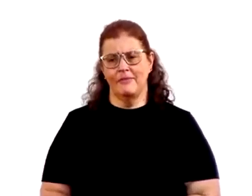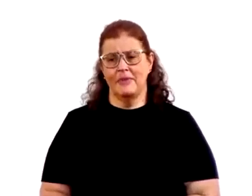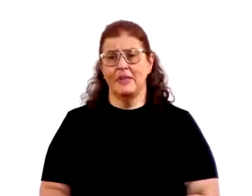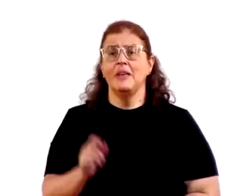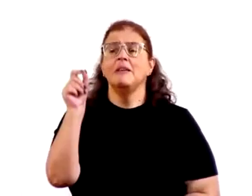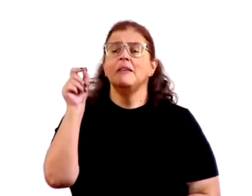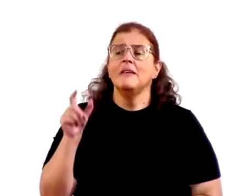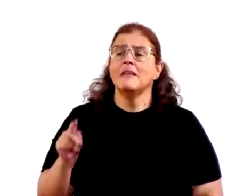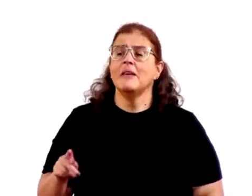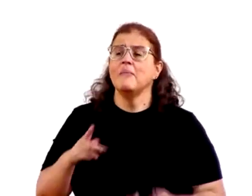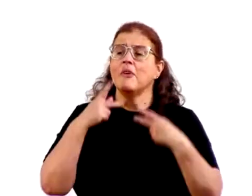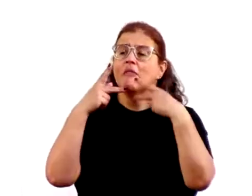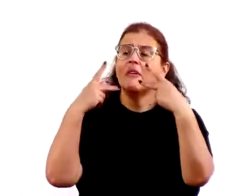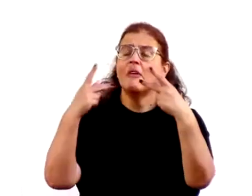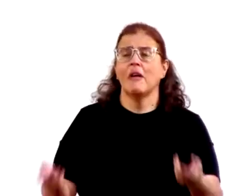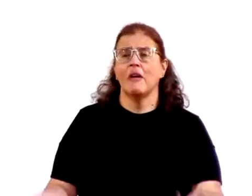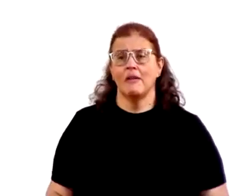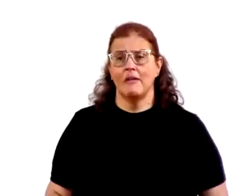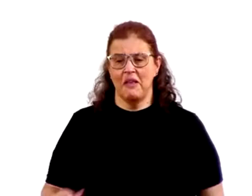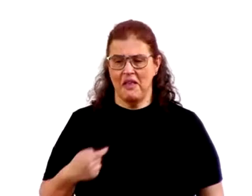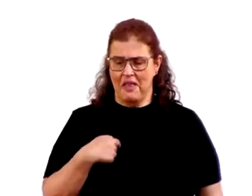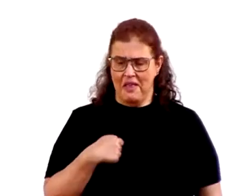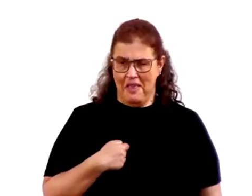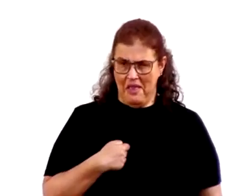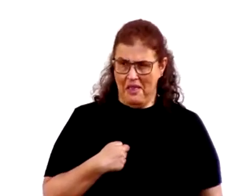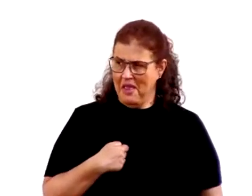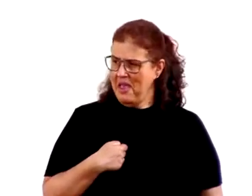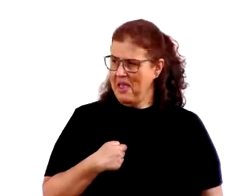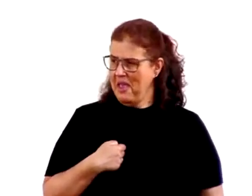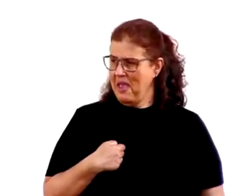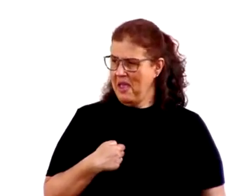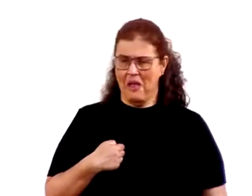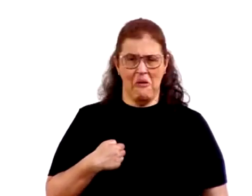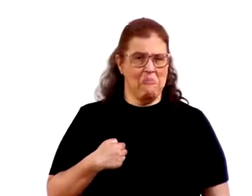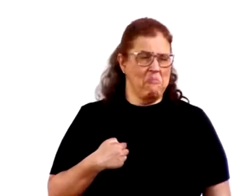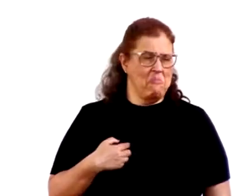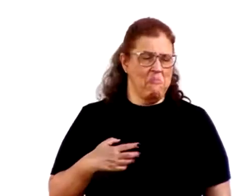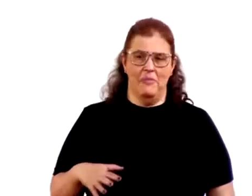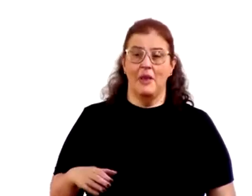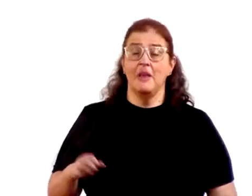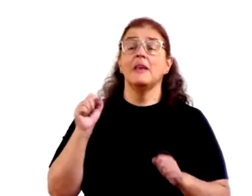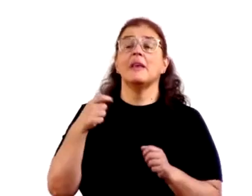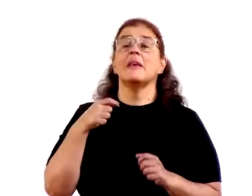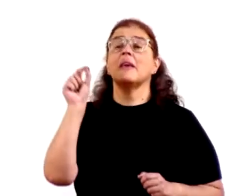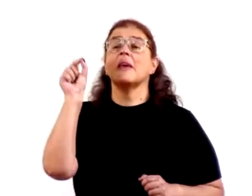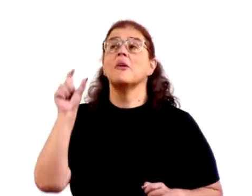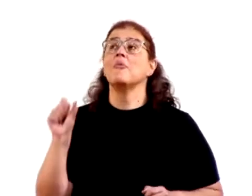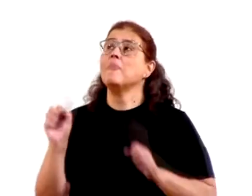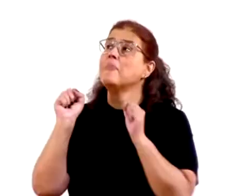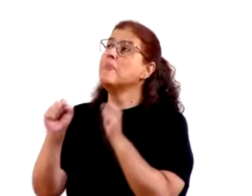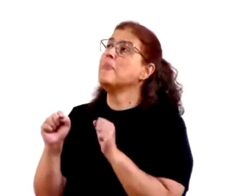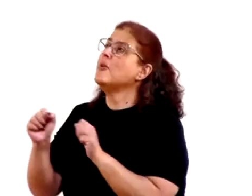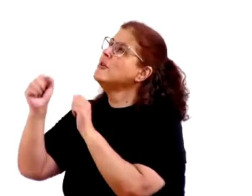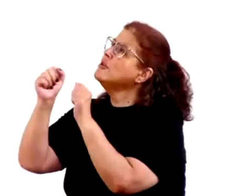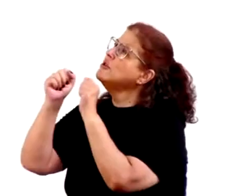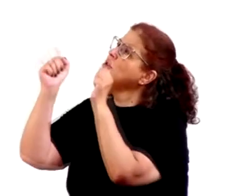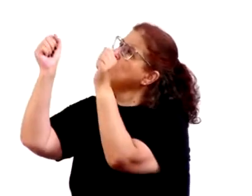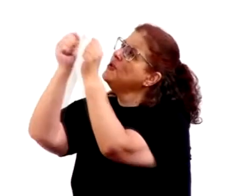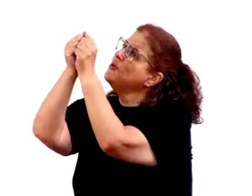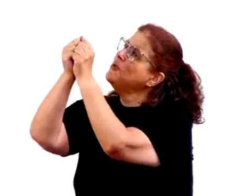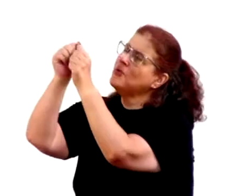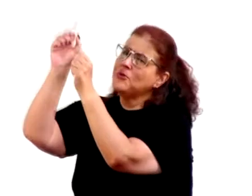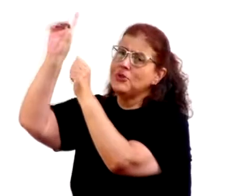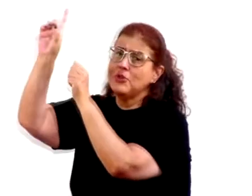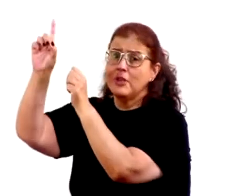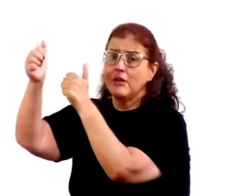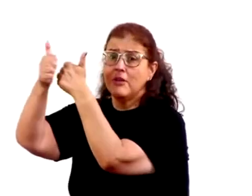mais perto? Quem? Quem há de permanecer no santo lugar? Quem? O que é